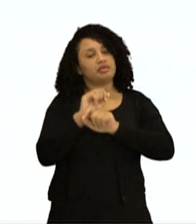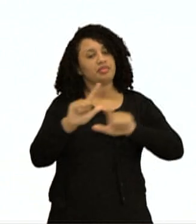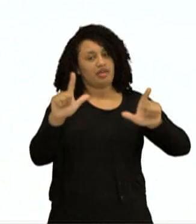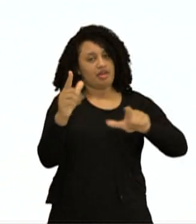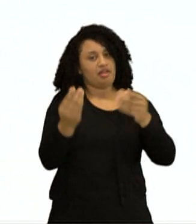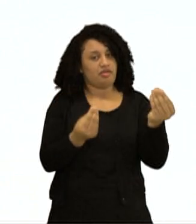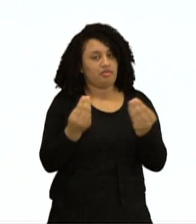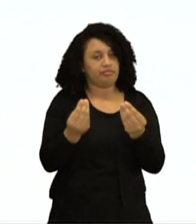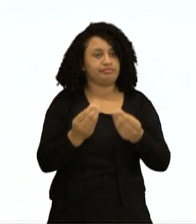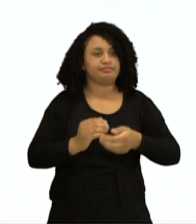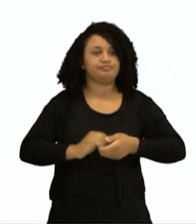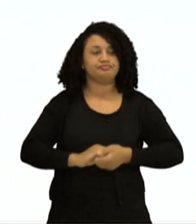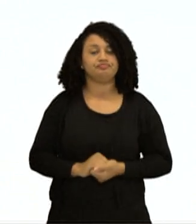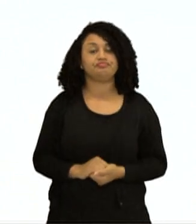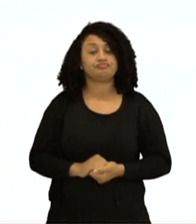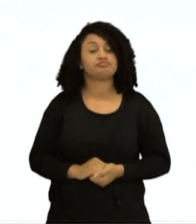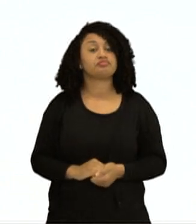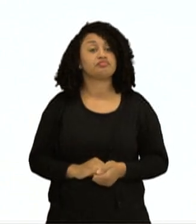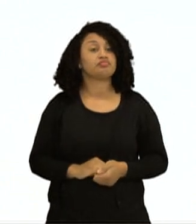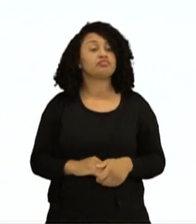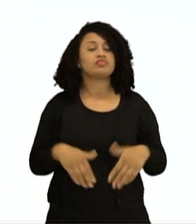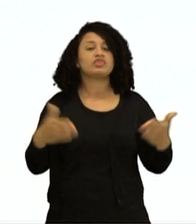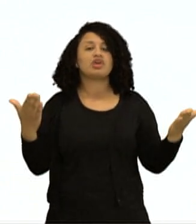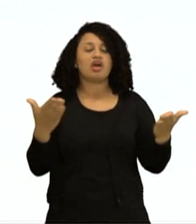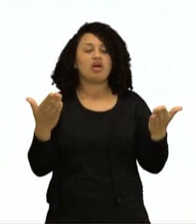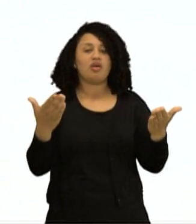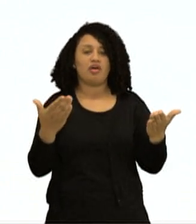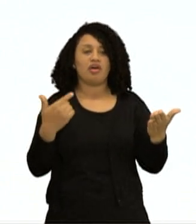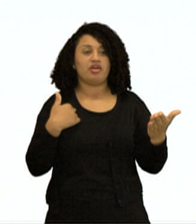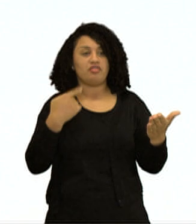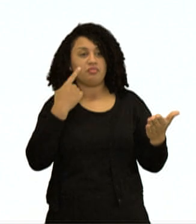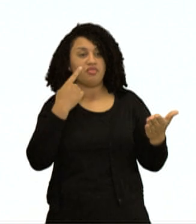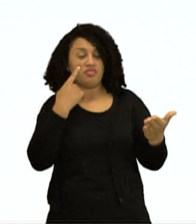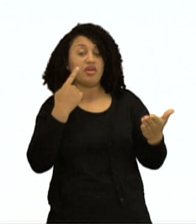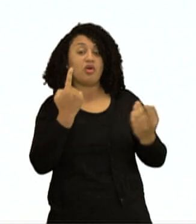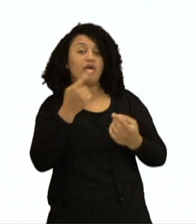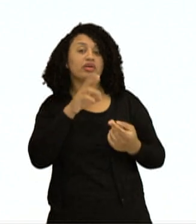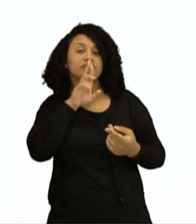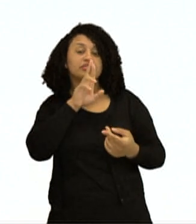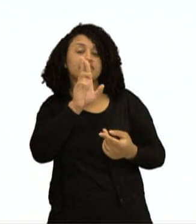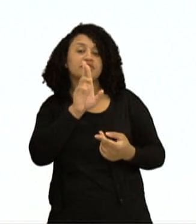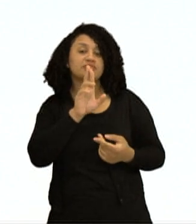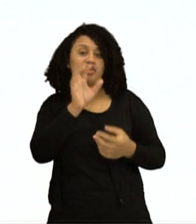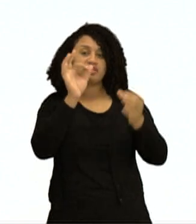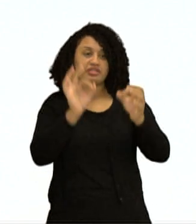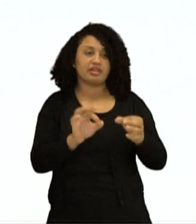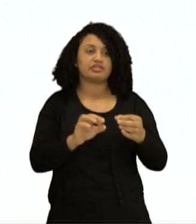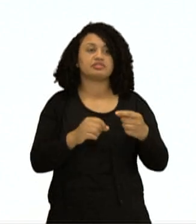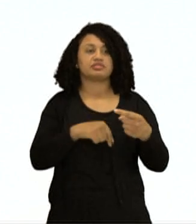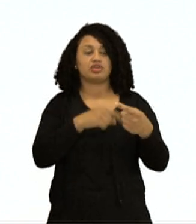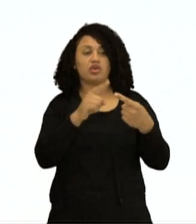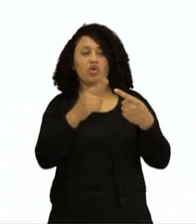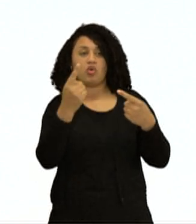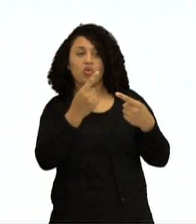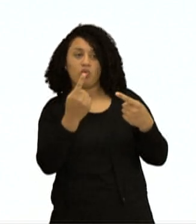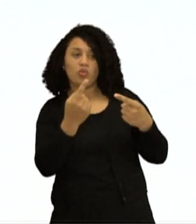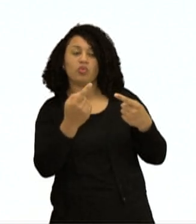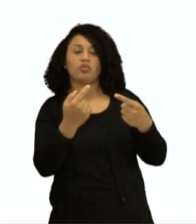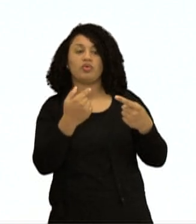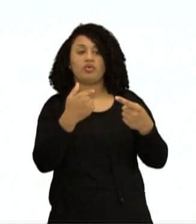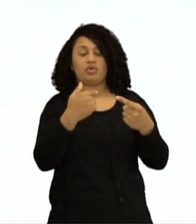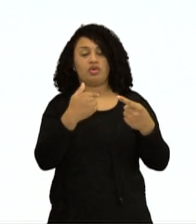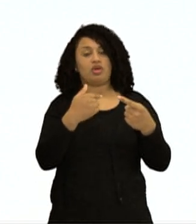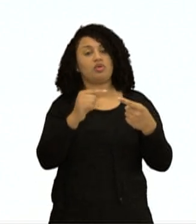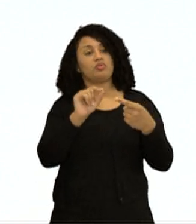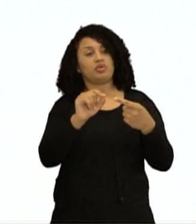ok? Então, olha lá. Vamos escolher a opção correta? Número 1. Do you like pizza? I love.